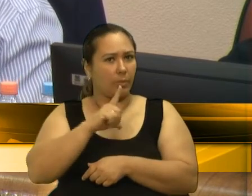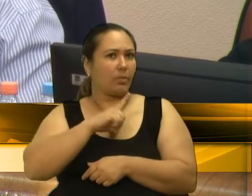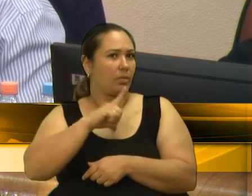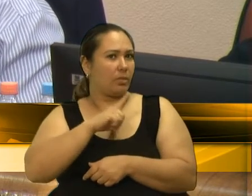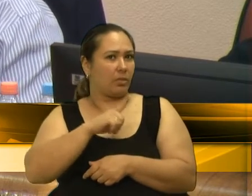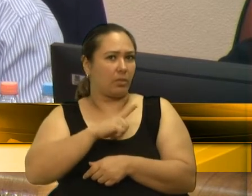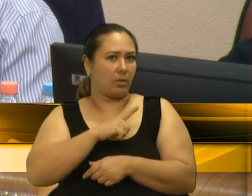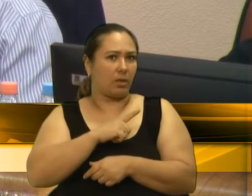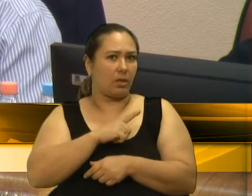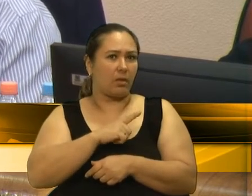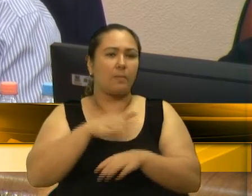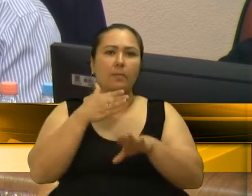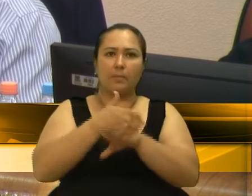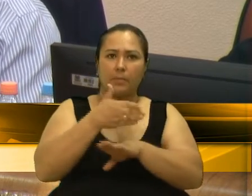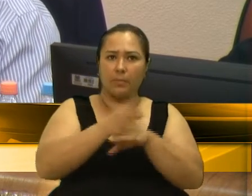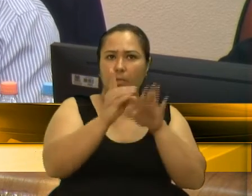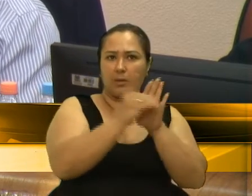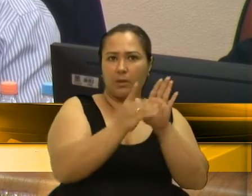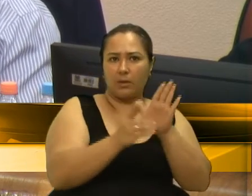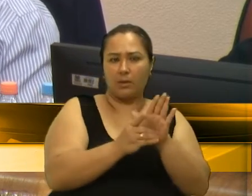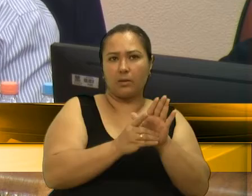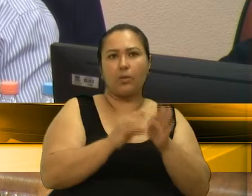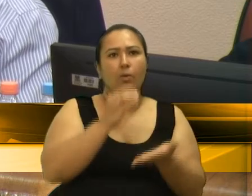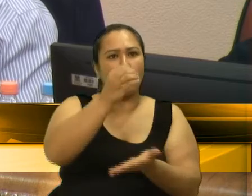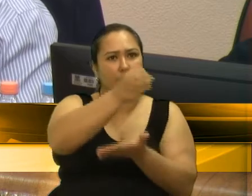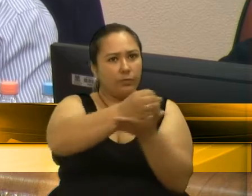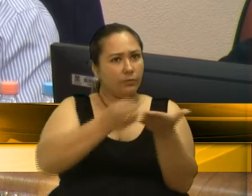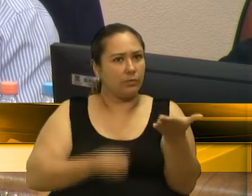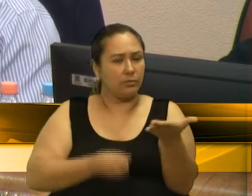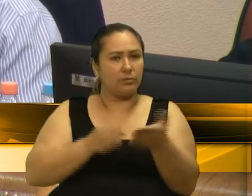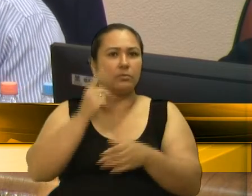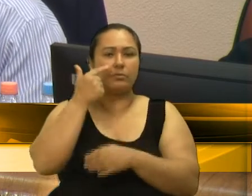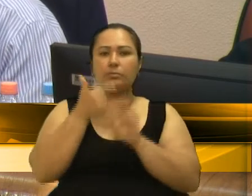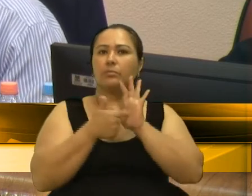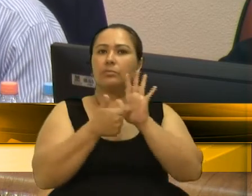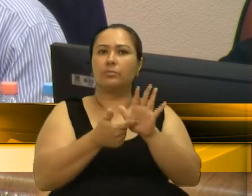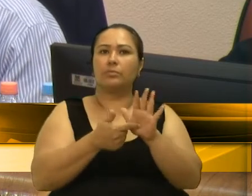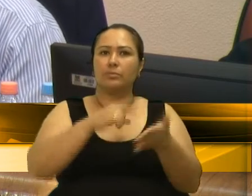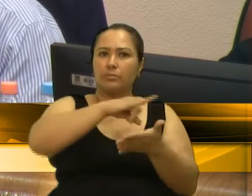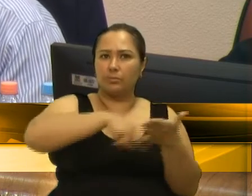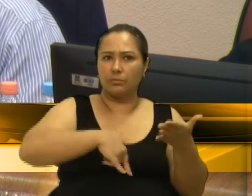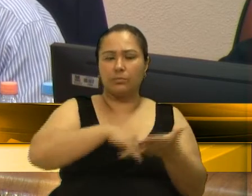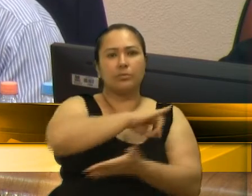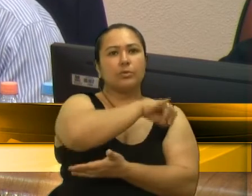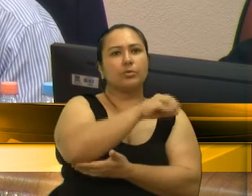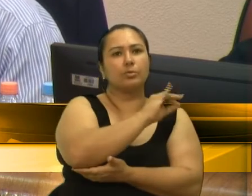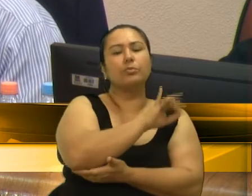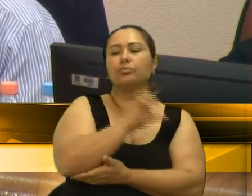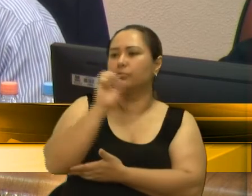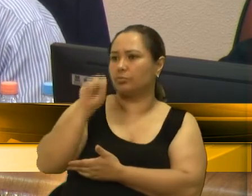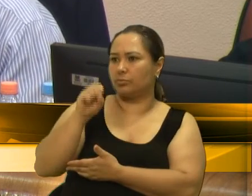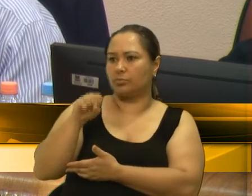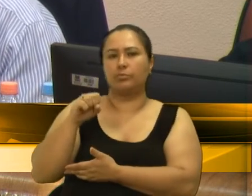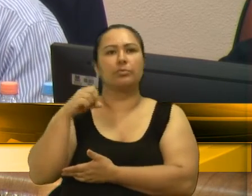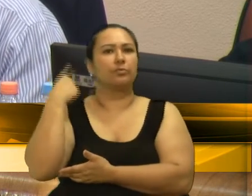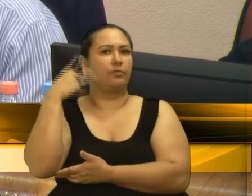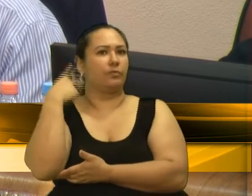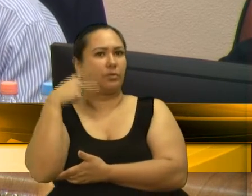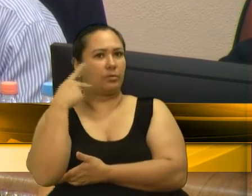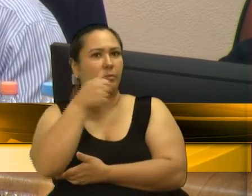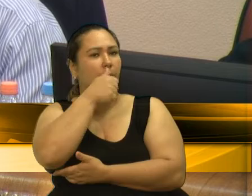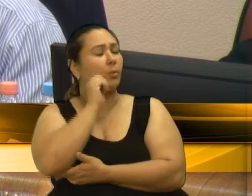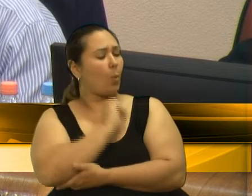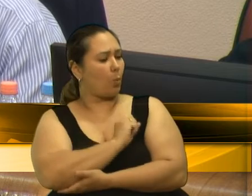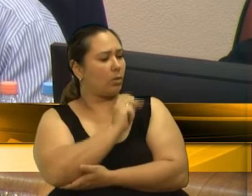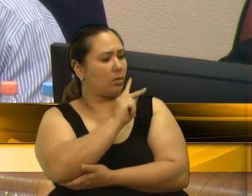com ofício, com documentação que comprova as contribuições do Conselho, senhor Joemir, isso. Vereadora Paula, ok, o senhor